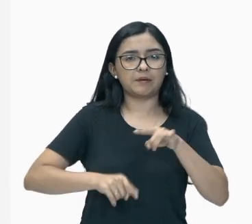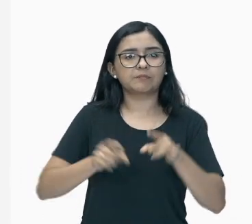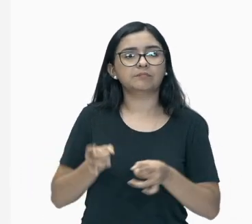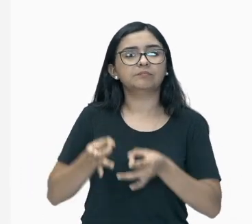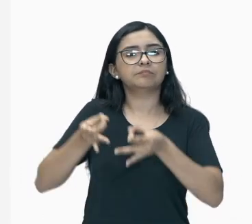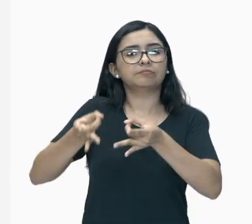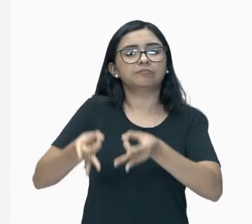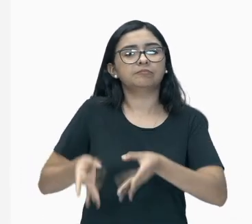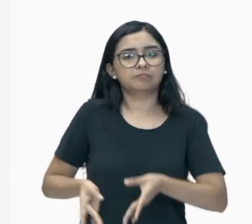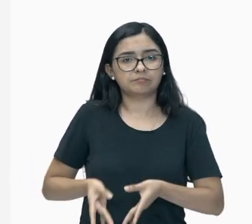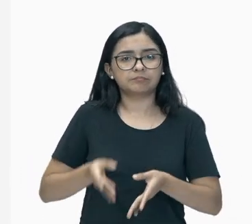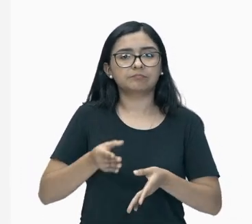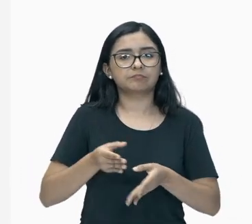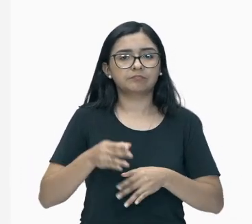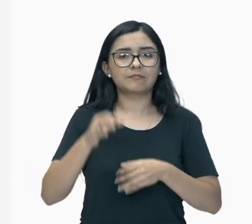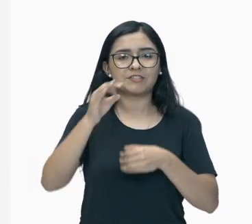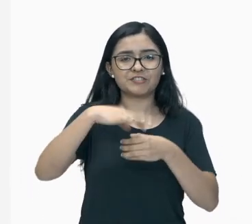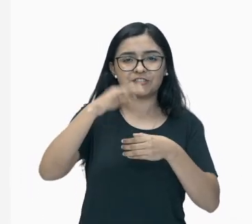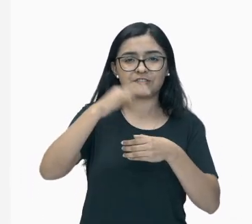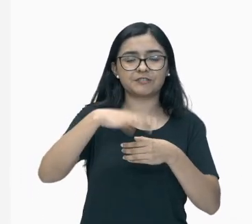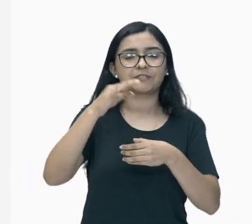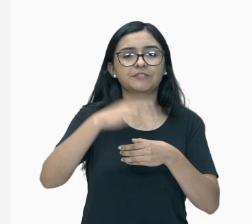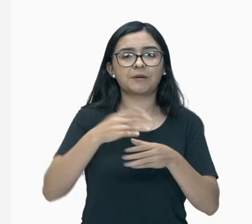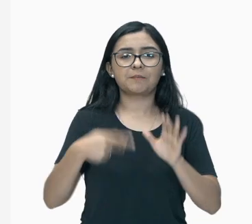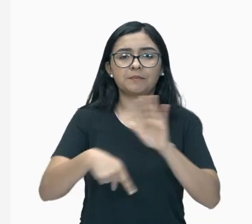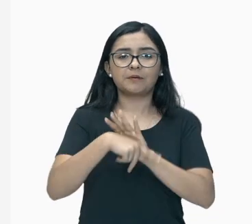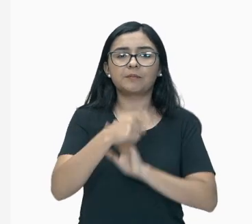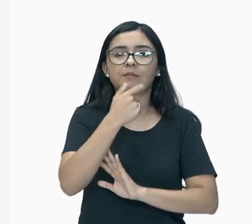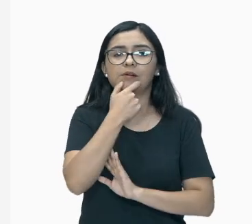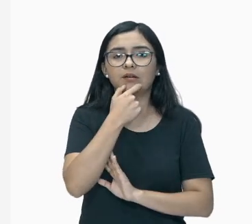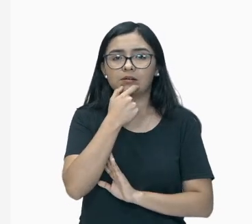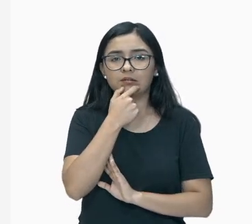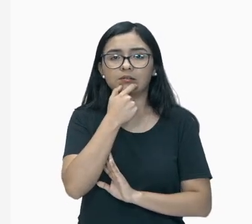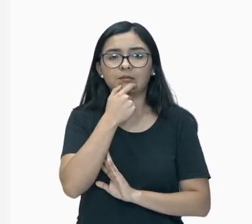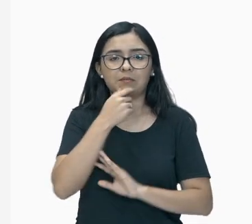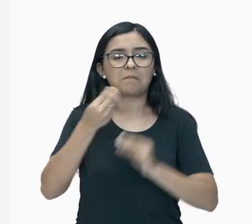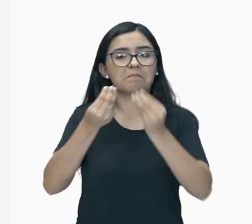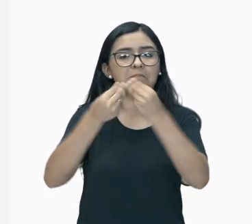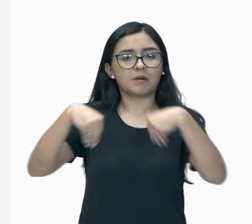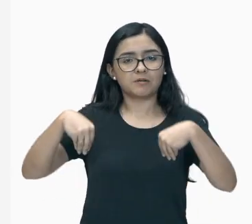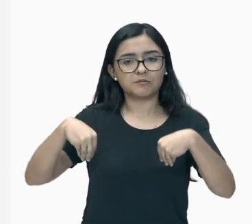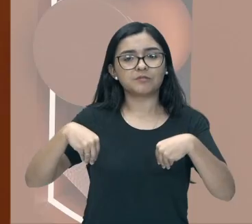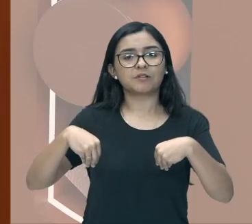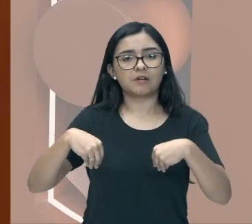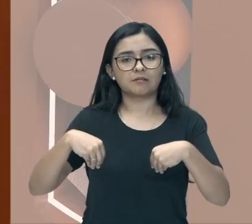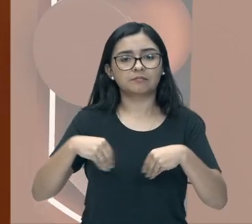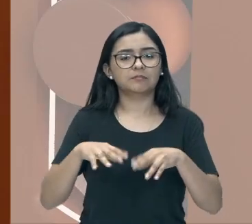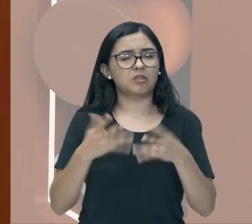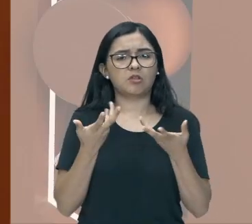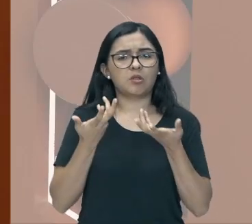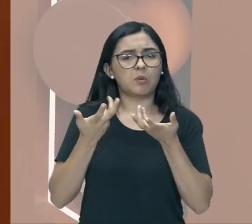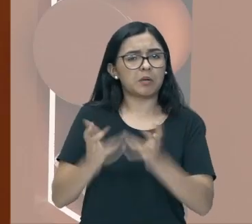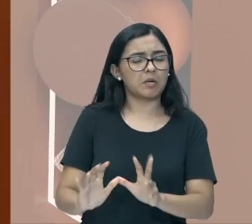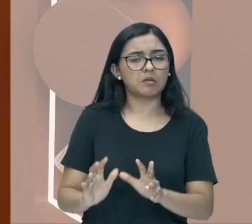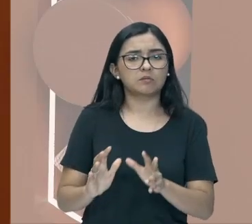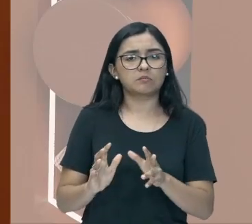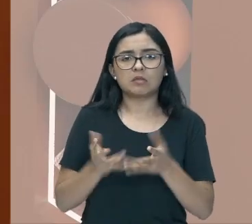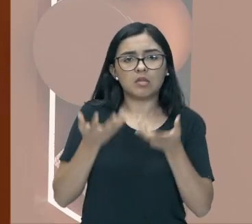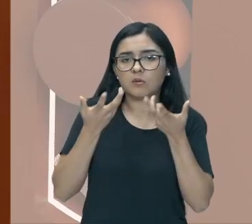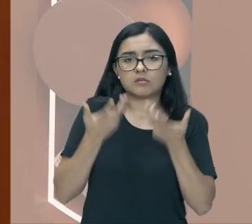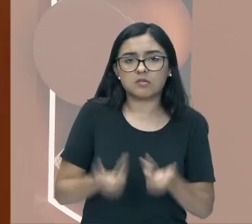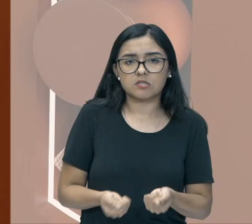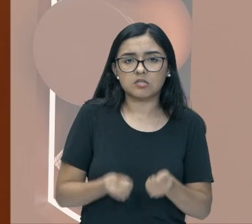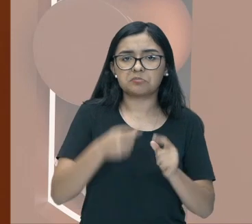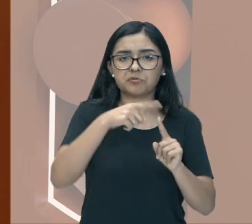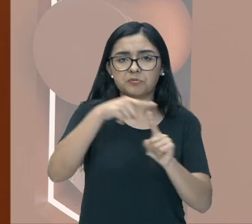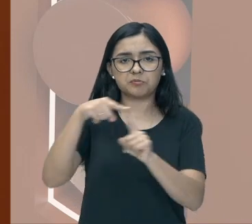todo o carregamento de chá que veio da Inglaterra, como forma de boicotar e para dizer, olha, nós não queremos, não aceitamos esse tipo de lei, eles